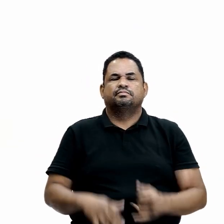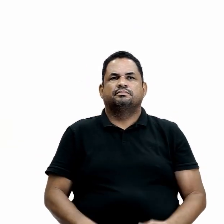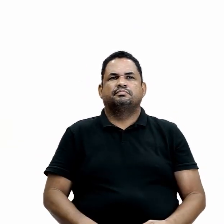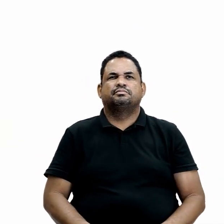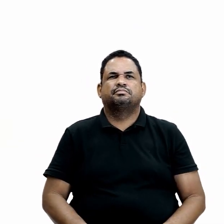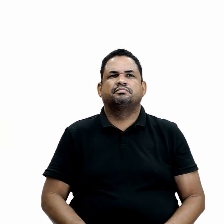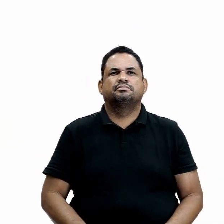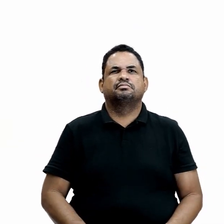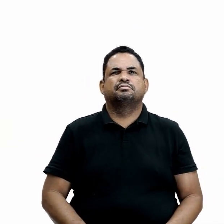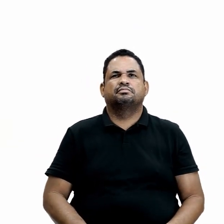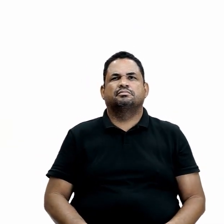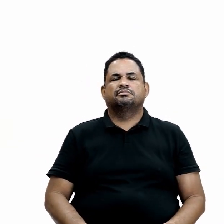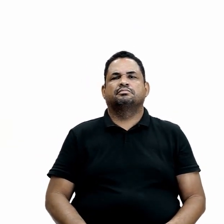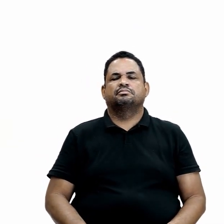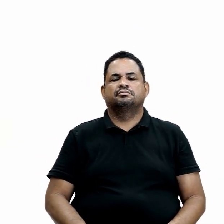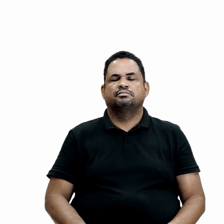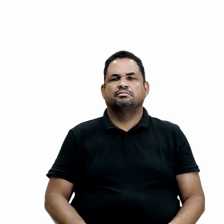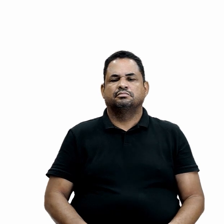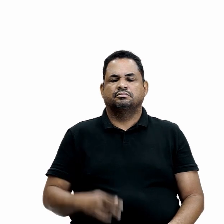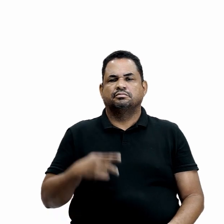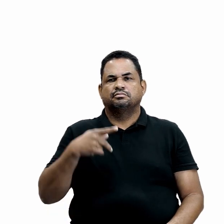Para representar